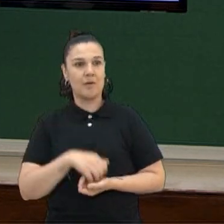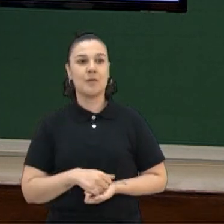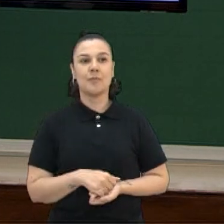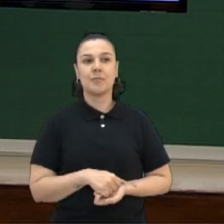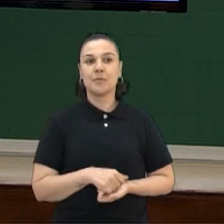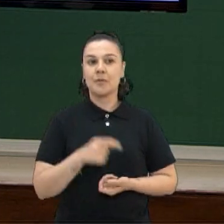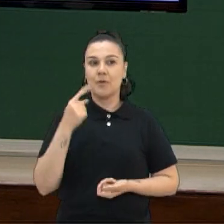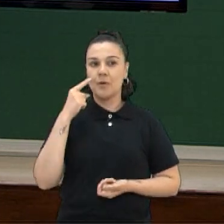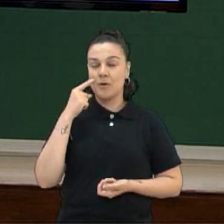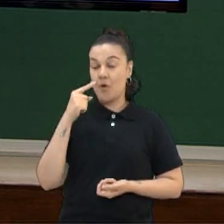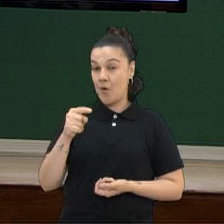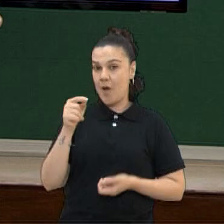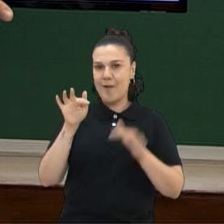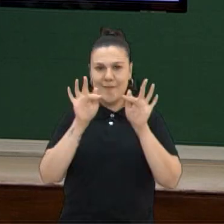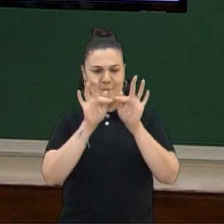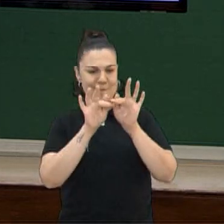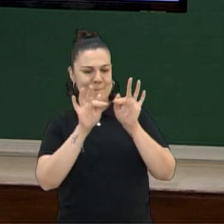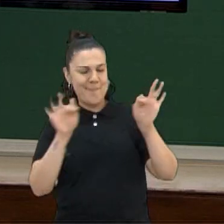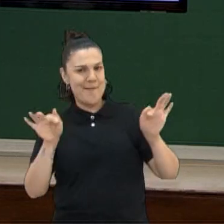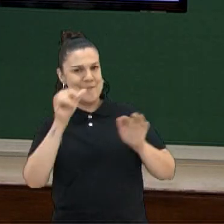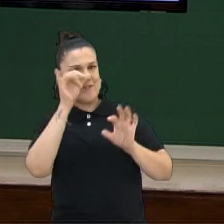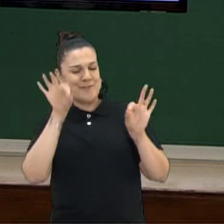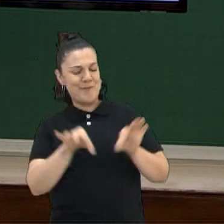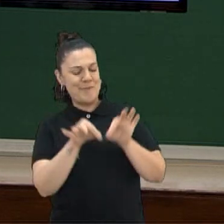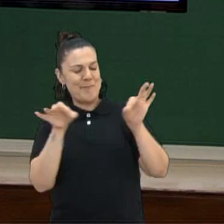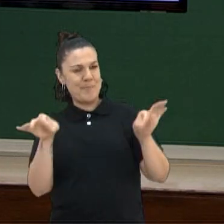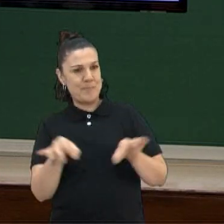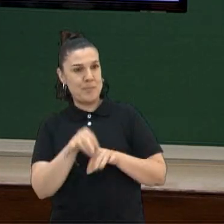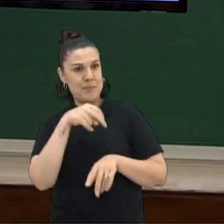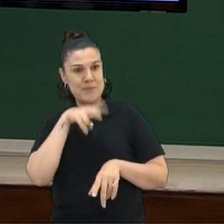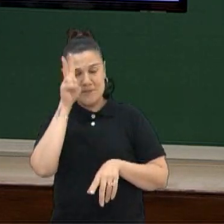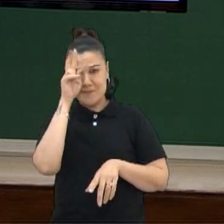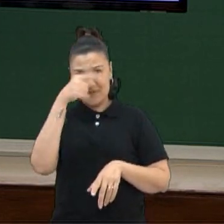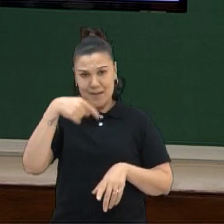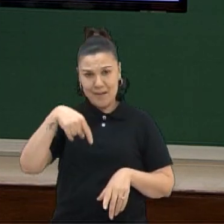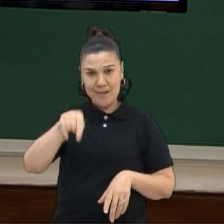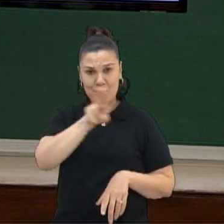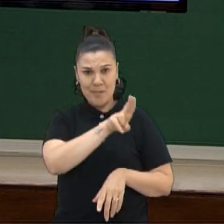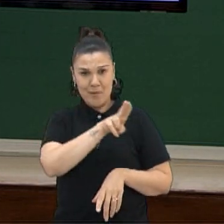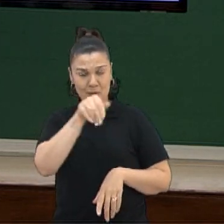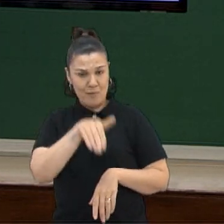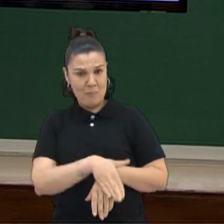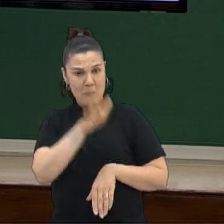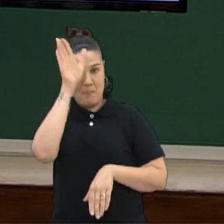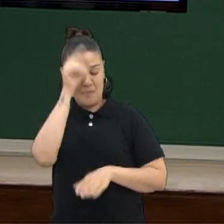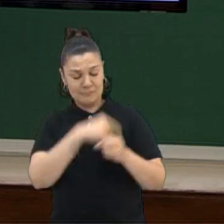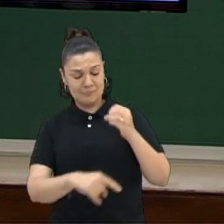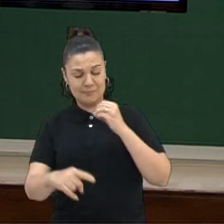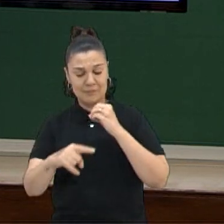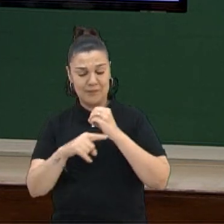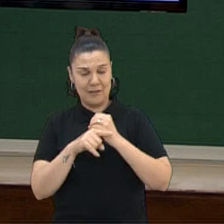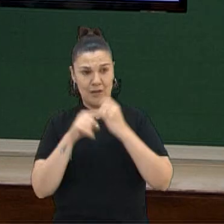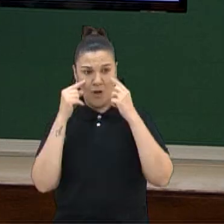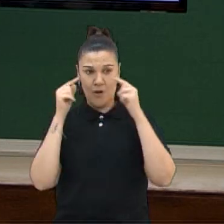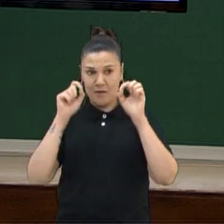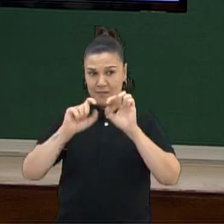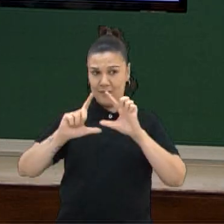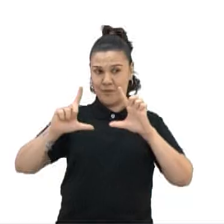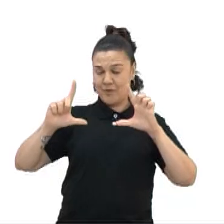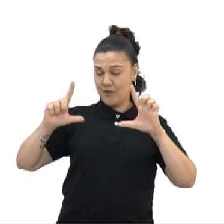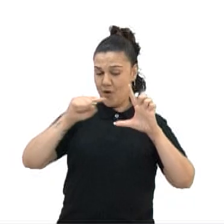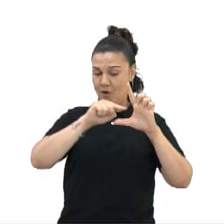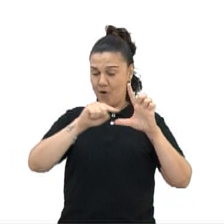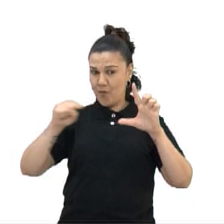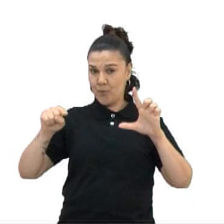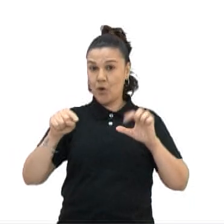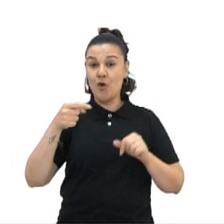bobo, criou uma frasezinha para que você lembre quais são os mais eletronegativos. Coloca aí na tela para nós,